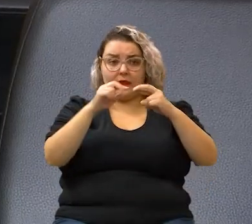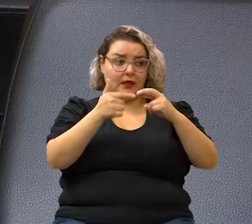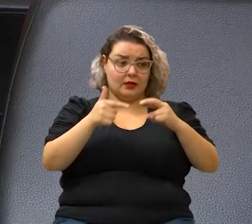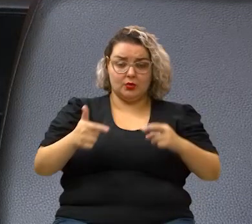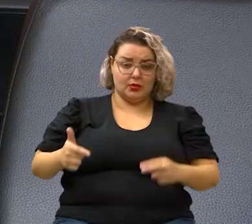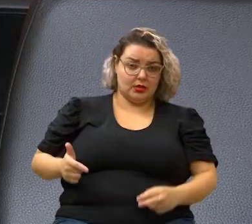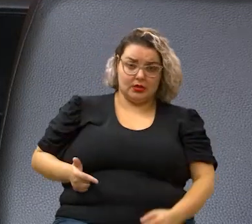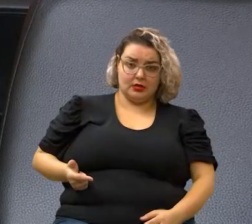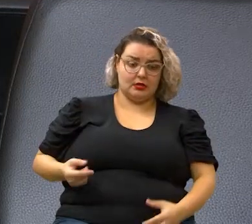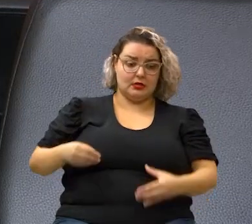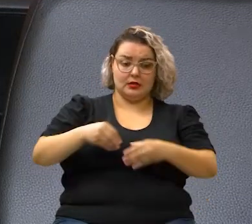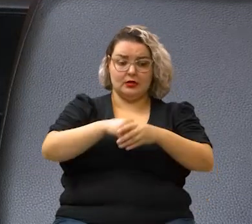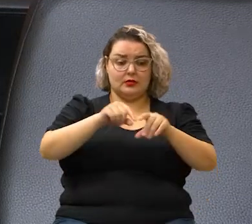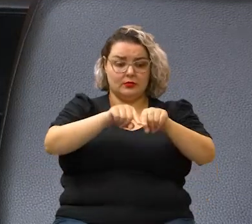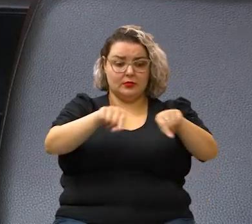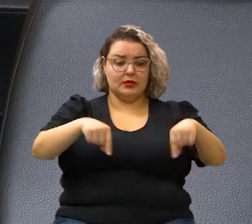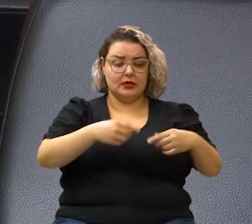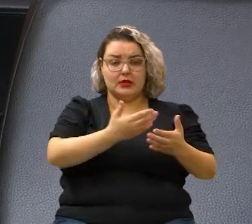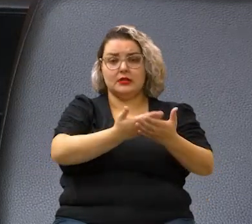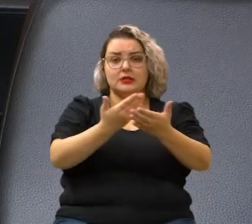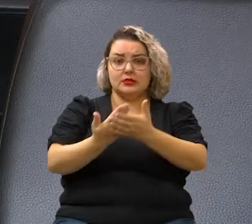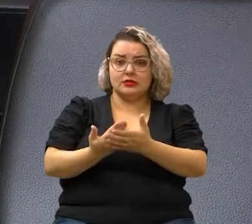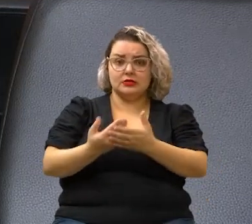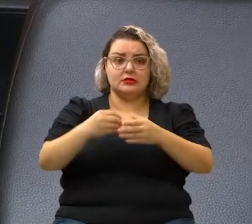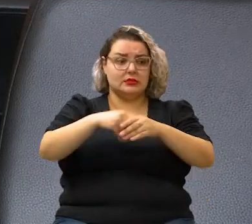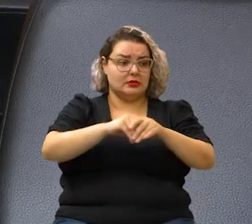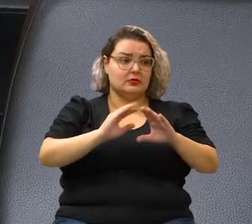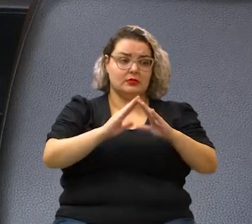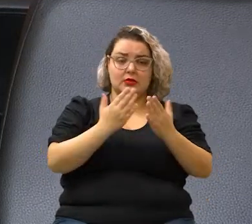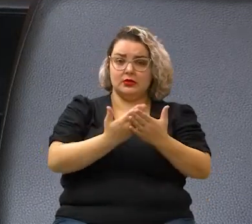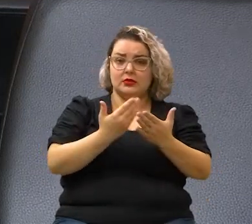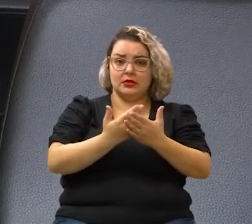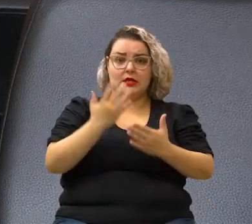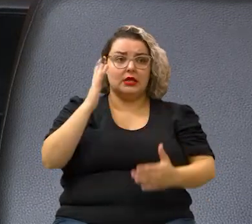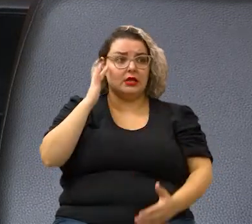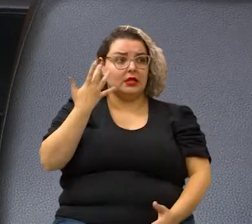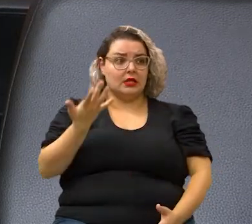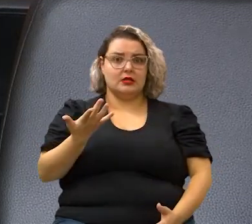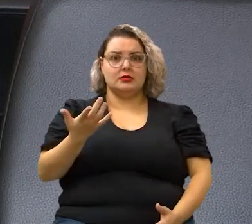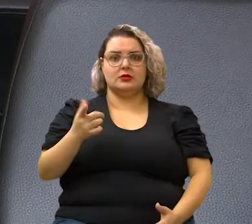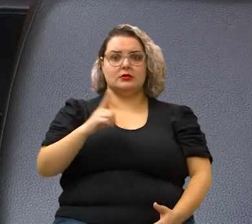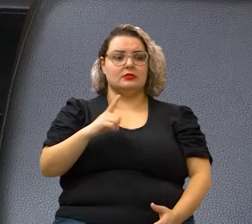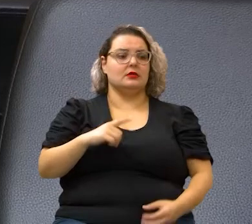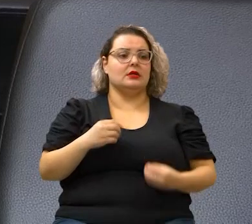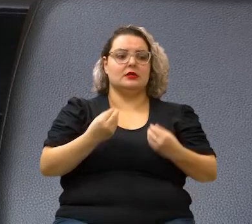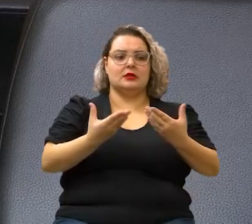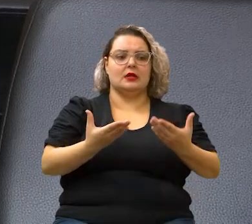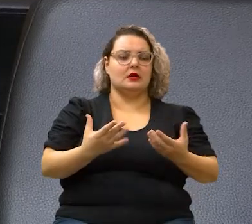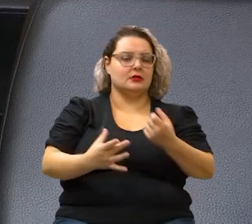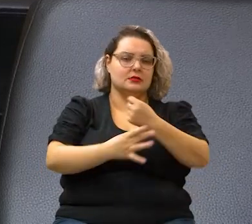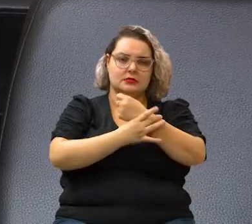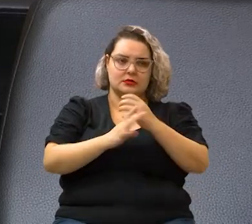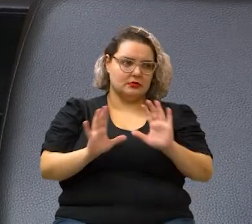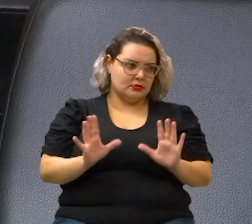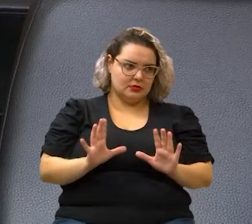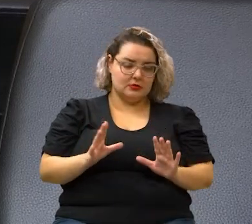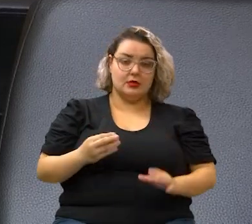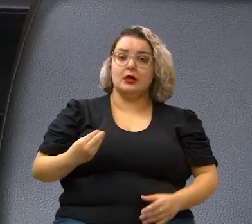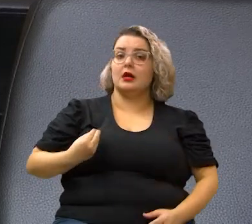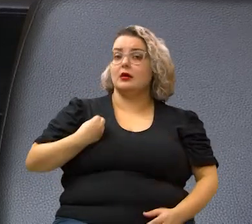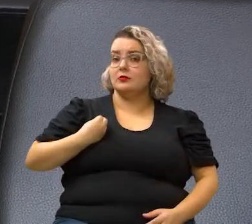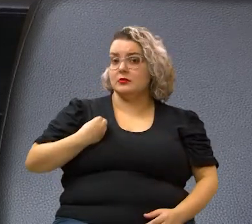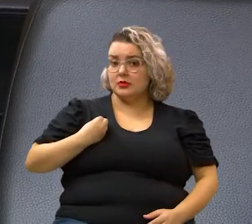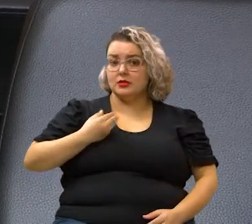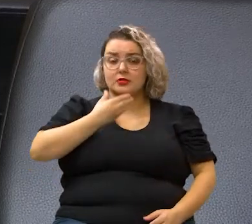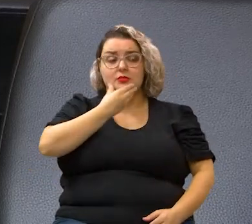vigilante sem arma, por exemplo, numa sala de aula, numa escola, e achar que aquilo vai estar gerando segurança. A presença